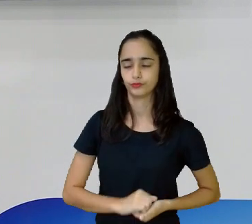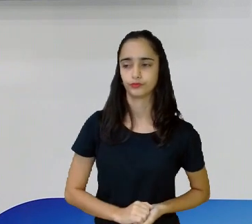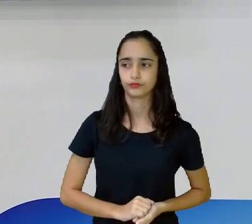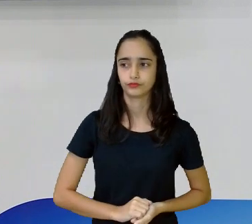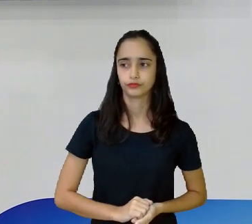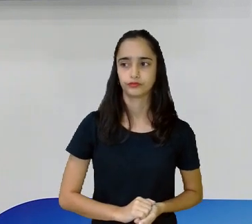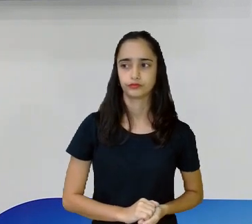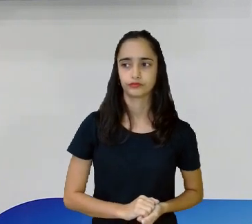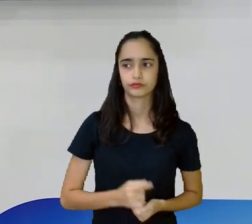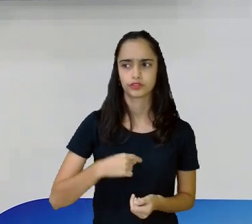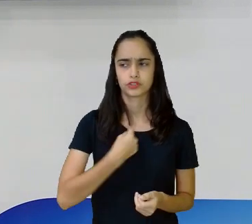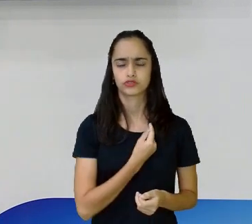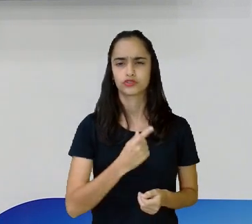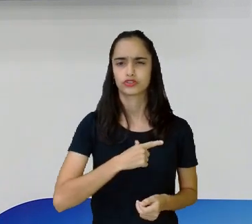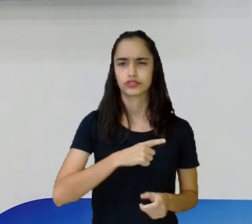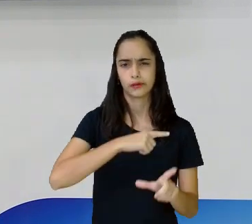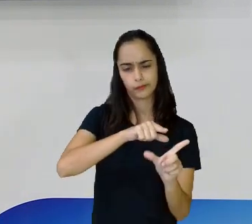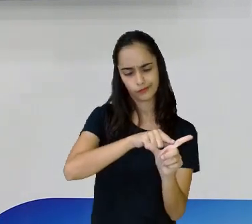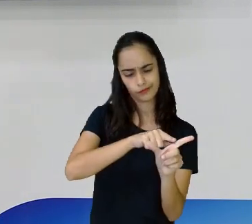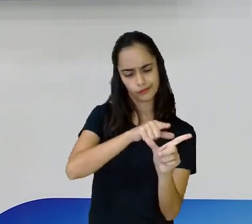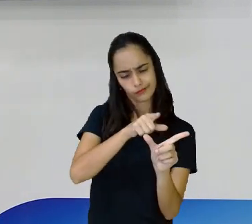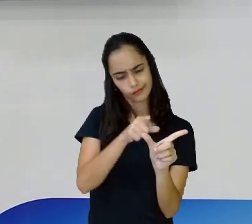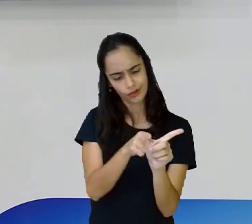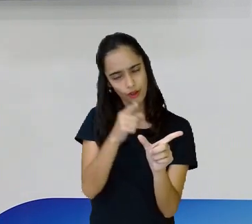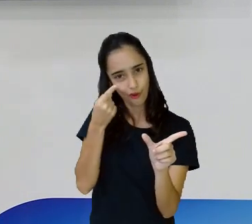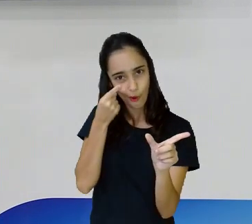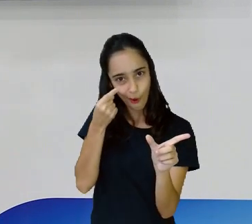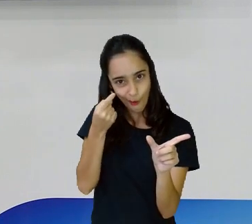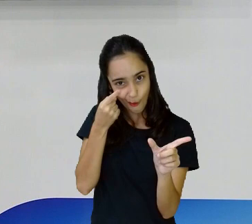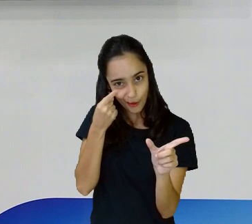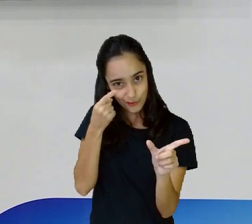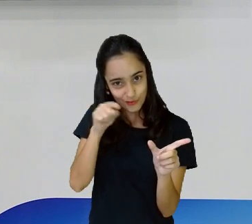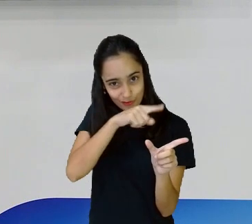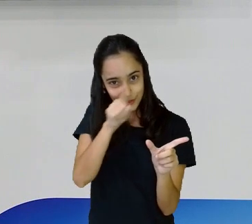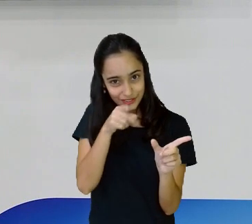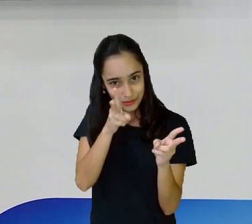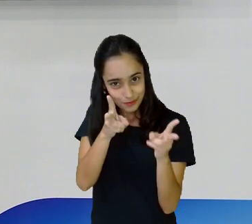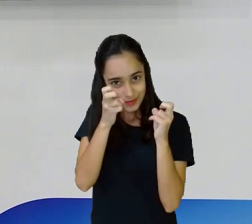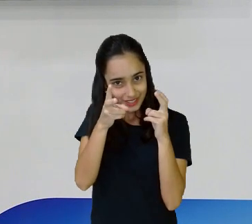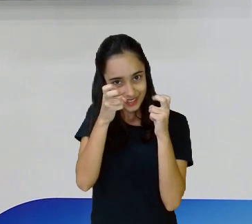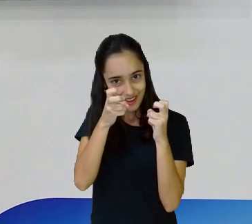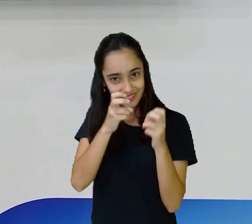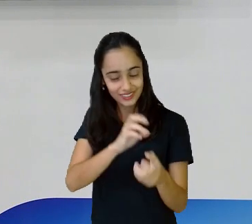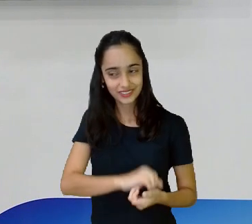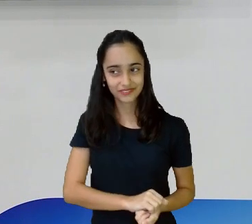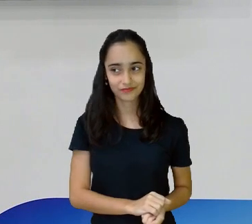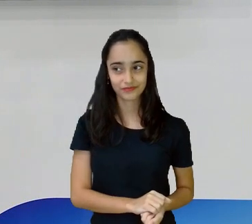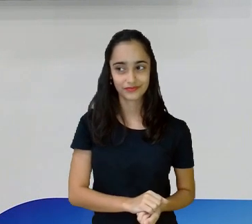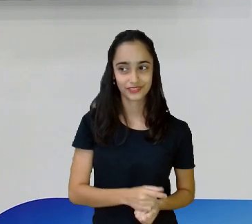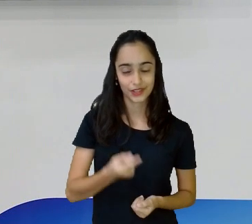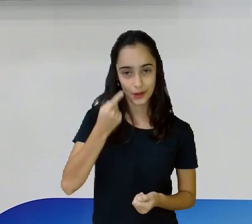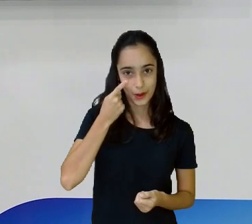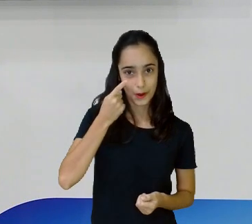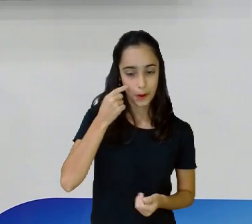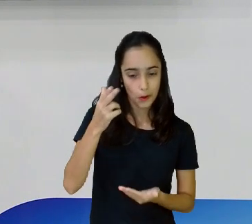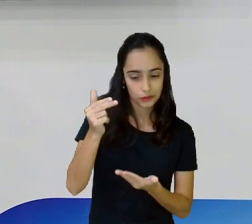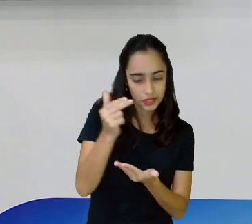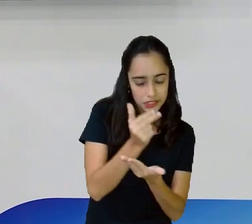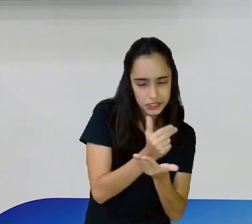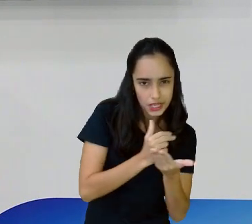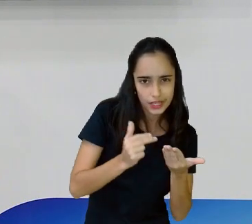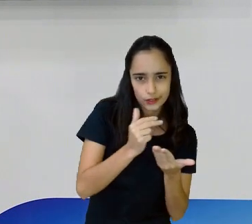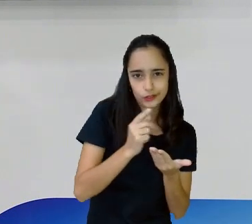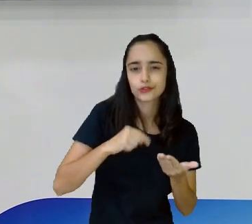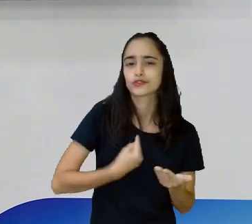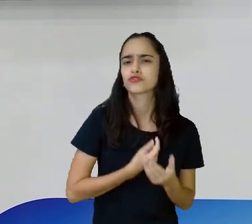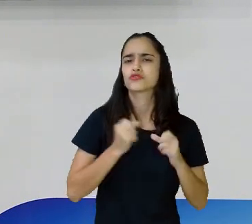o escanteio, onde é batido o escanteio. Ó, já repararam aqui esse desenho? Pronto, aqui a gente pode dizer